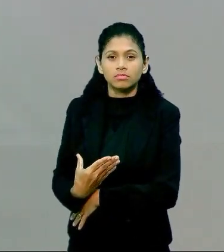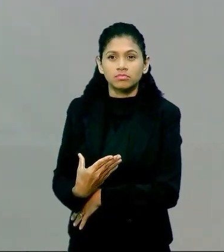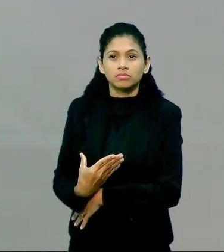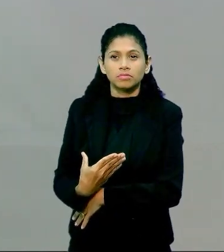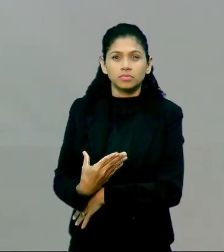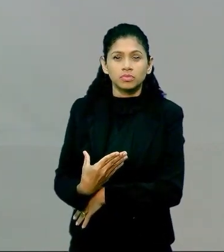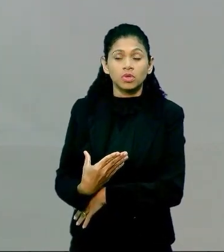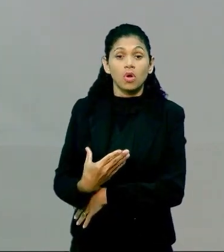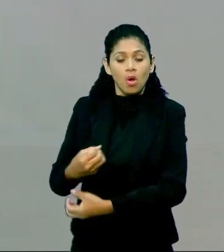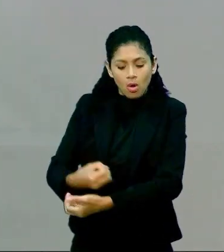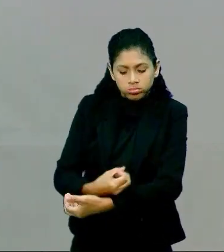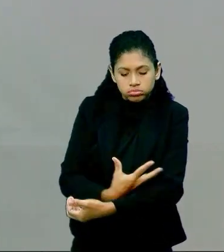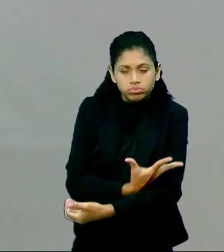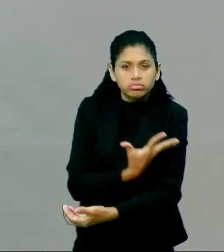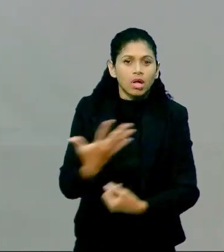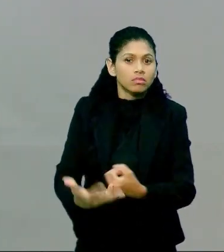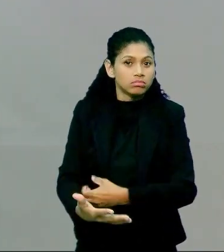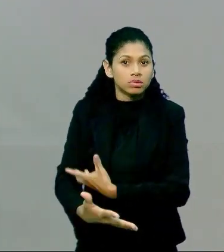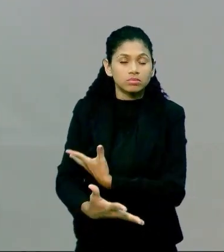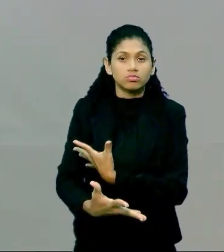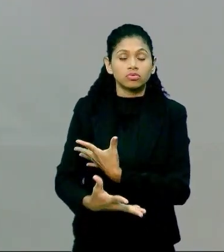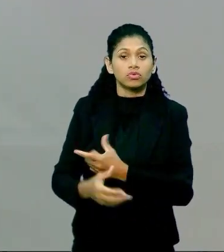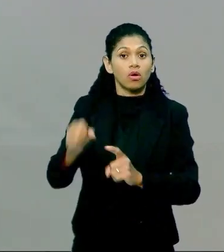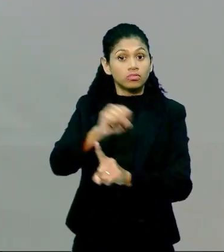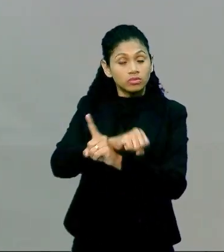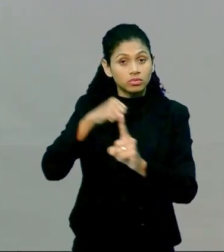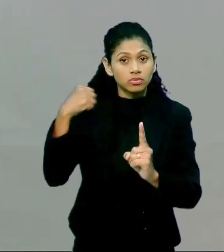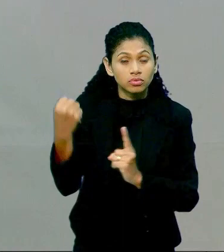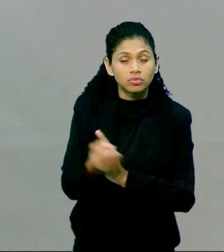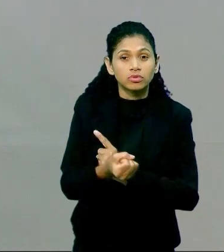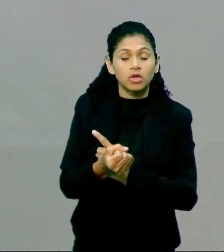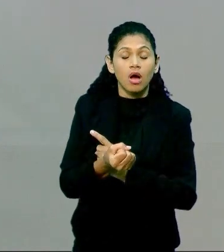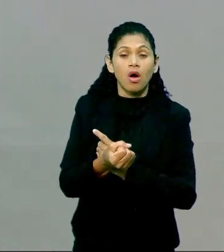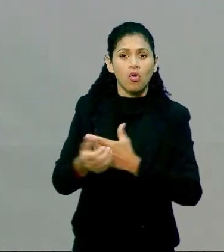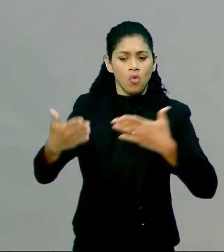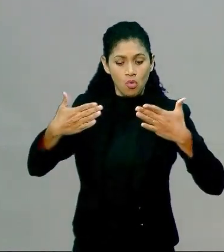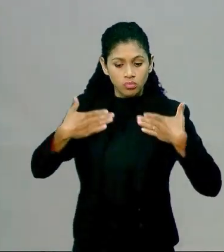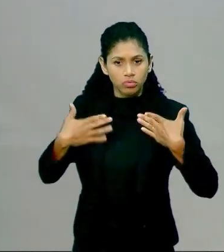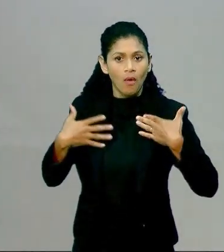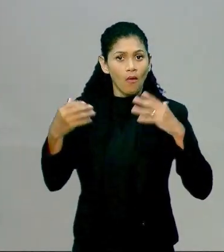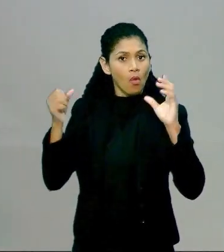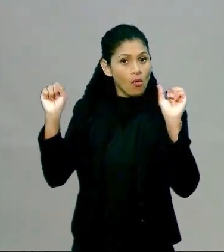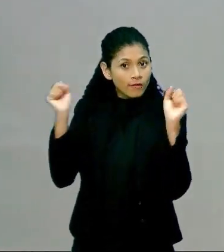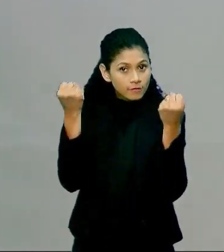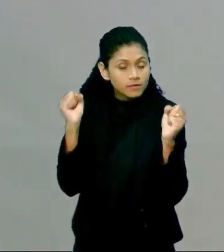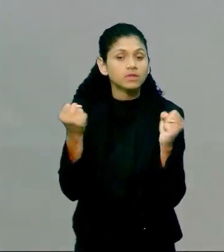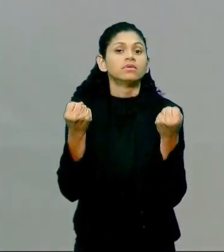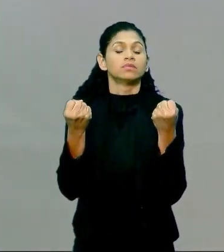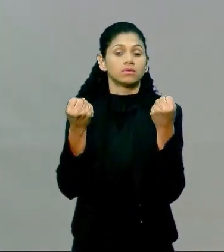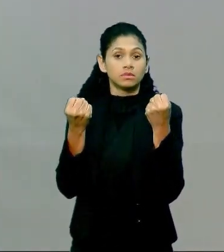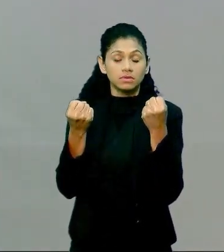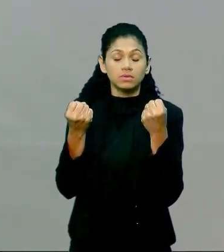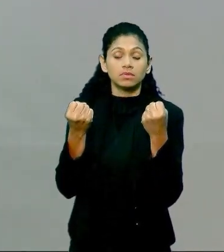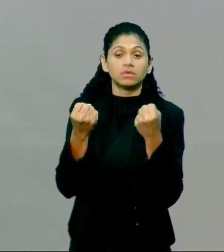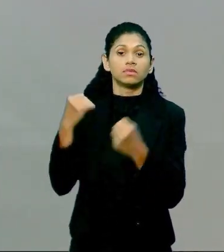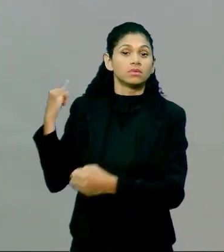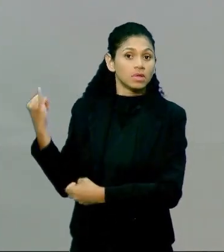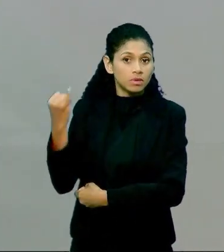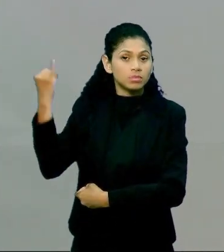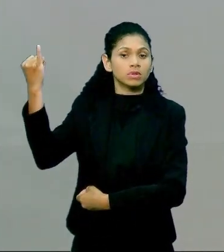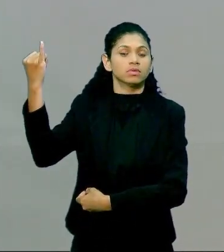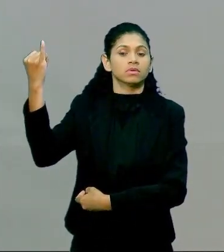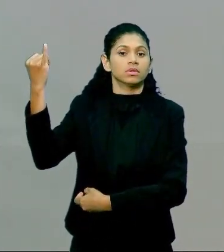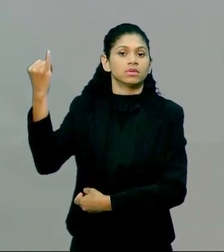questão social, o aspecto físico, né, o condicionamento que a gente já abordou em aulas anteriores, que vai